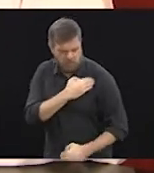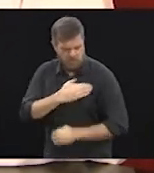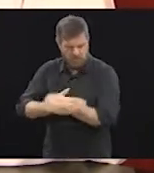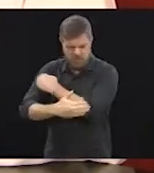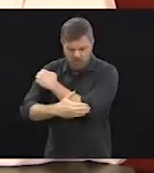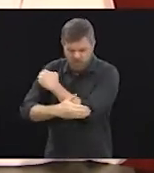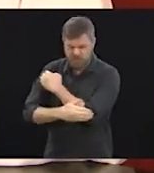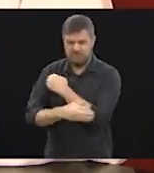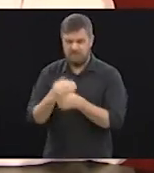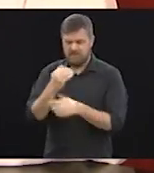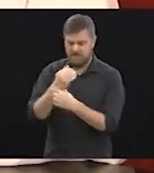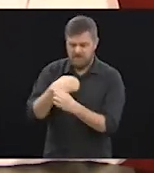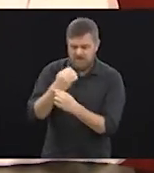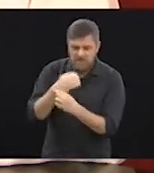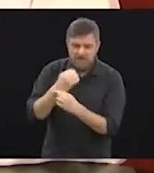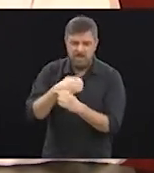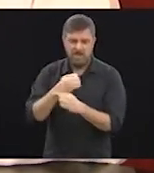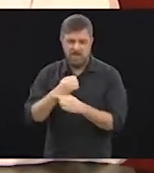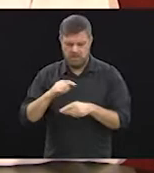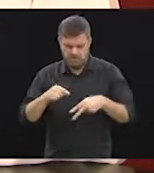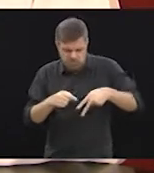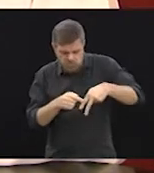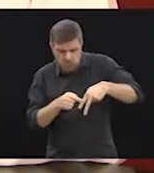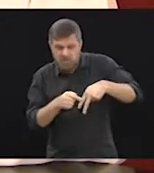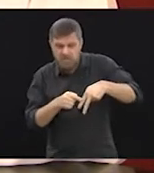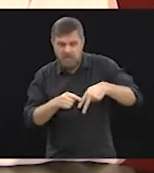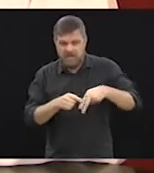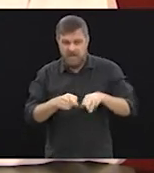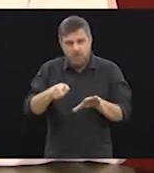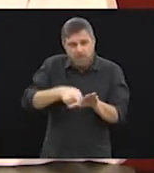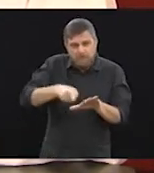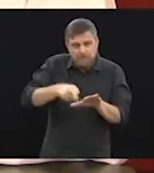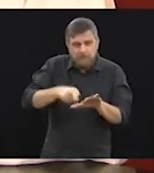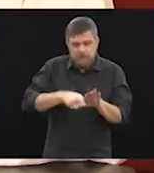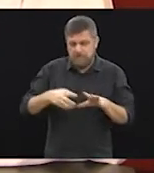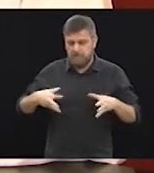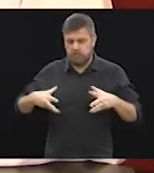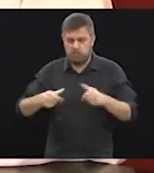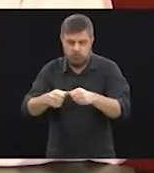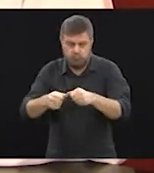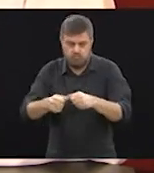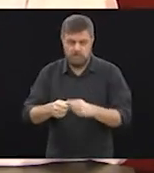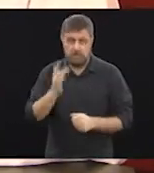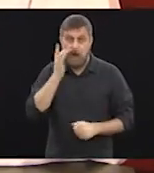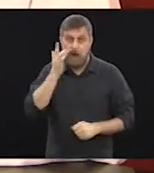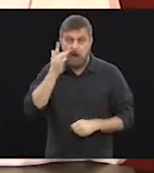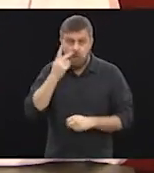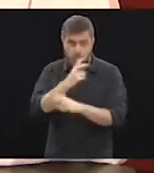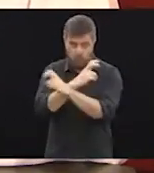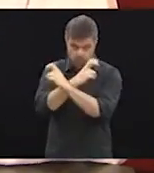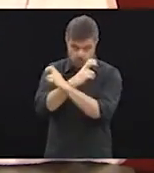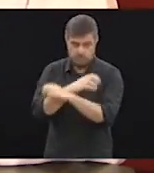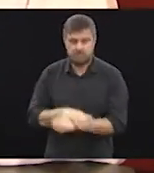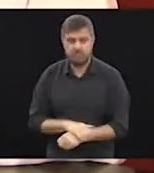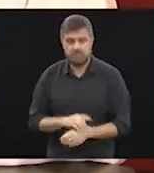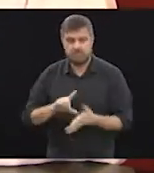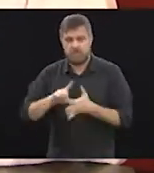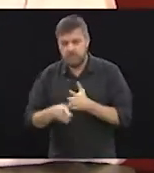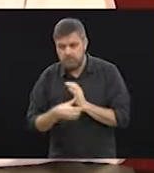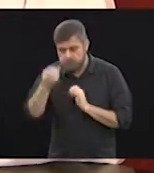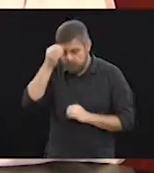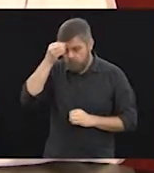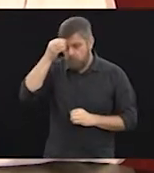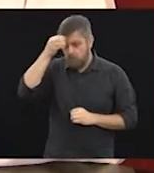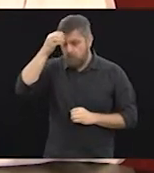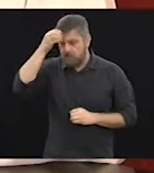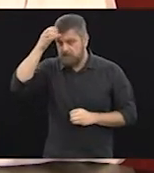tratava ombro, cotovelo, mão, quadril, joelho, pé, enfim, tudo. Como eu disse, o